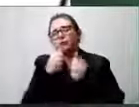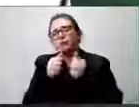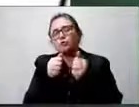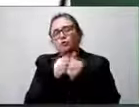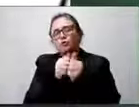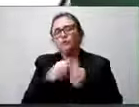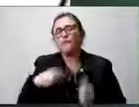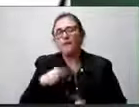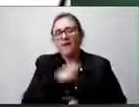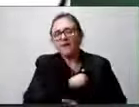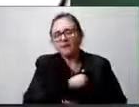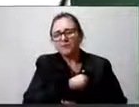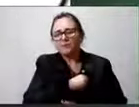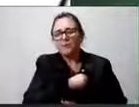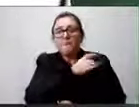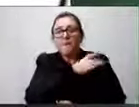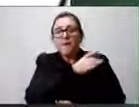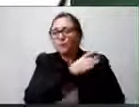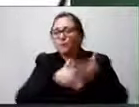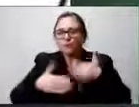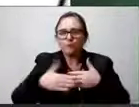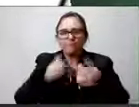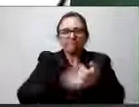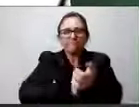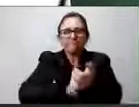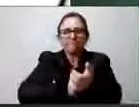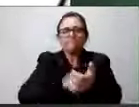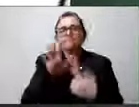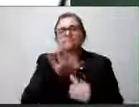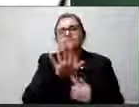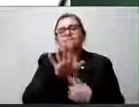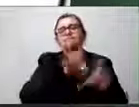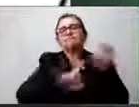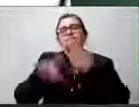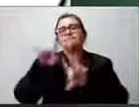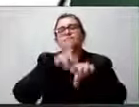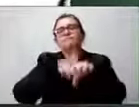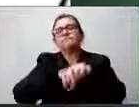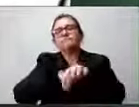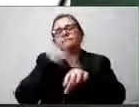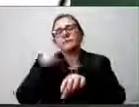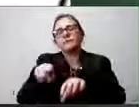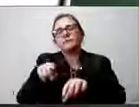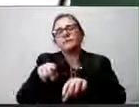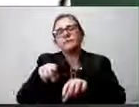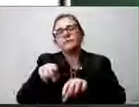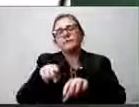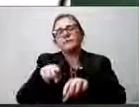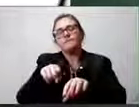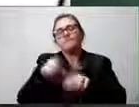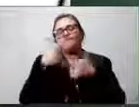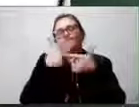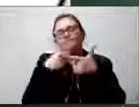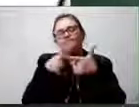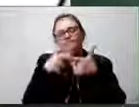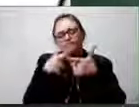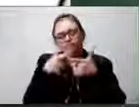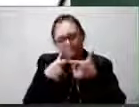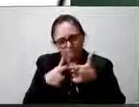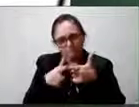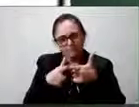isso pode se mostrar em algum momento. E esse dano que foi perpetuado no tempo com